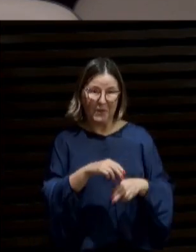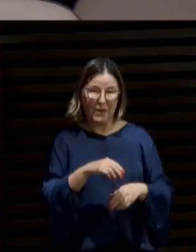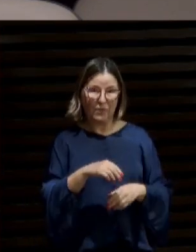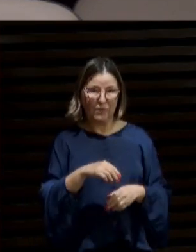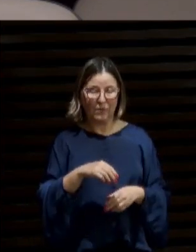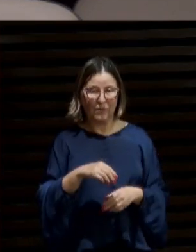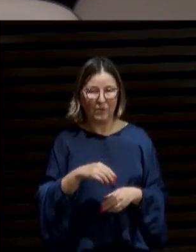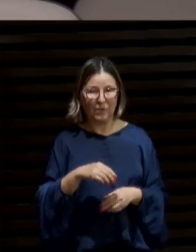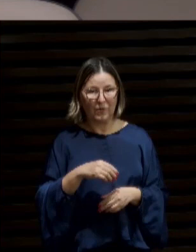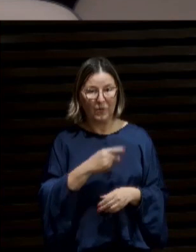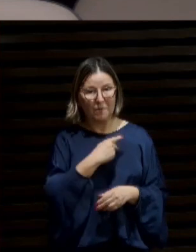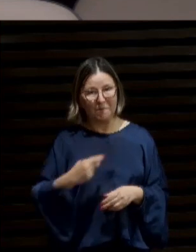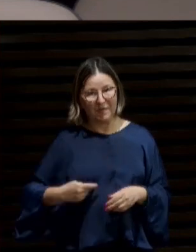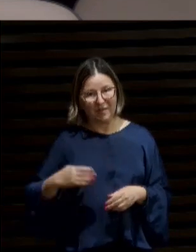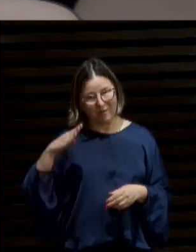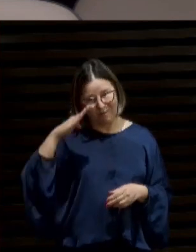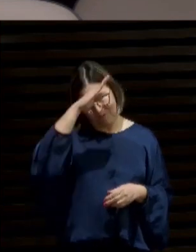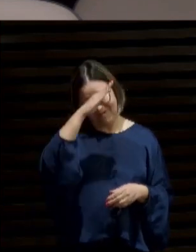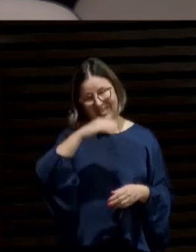É uma ideia de destruição,